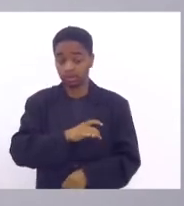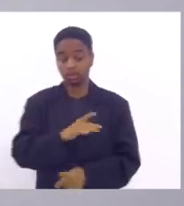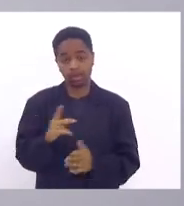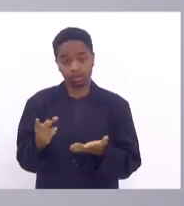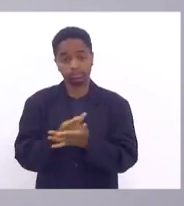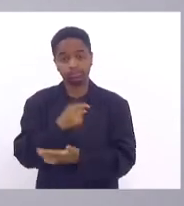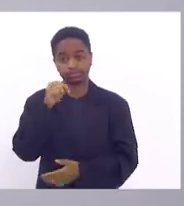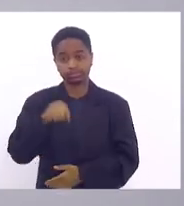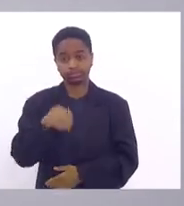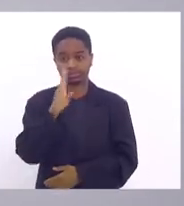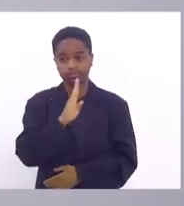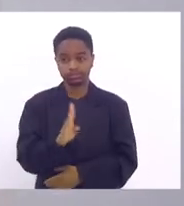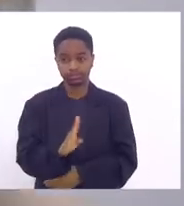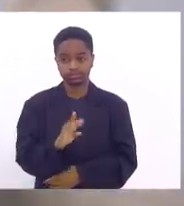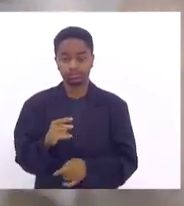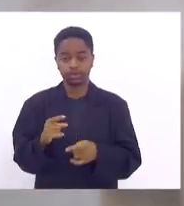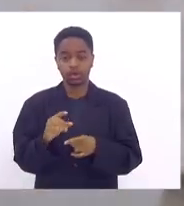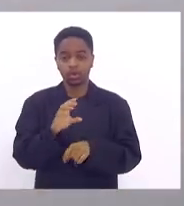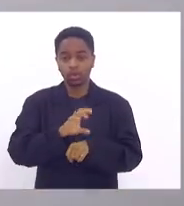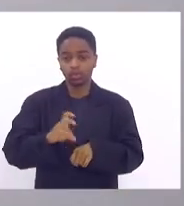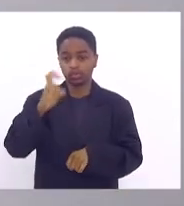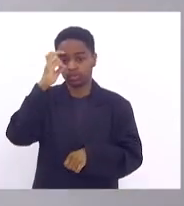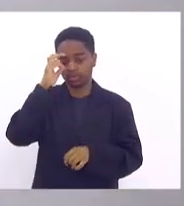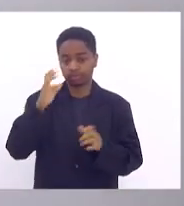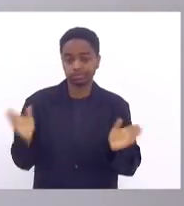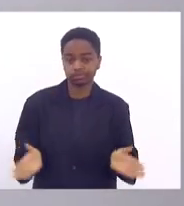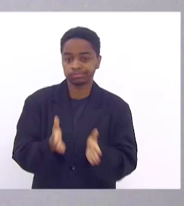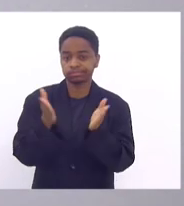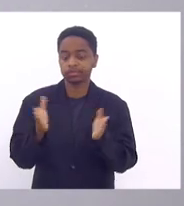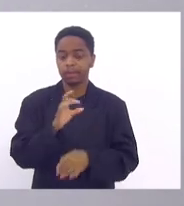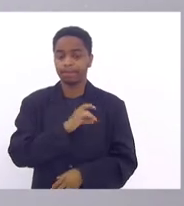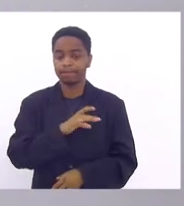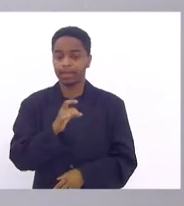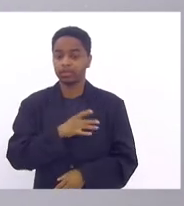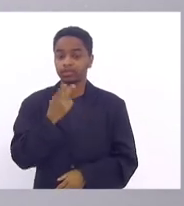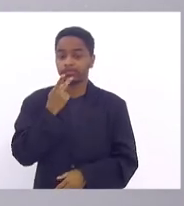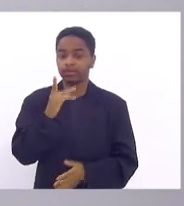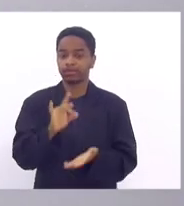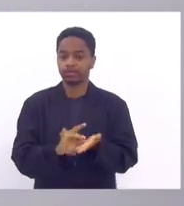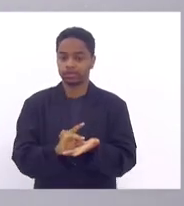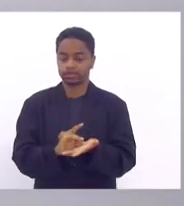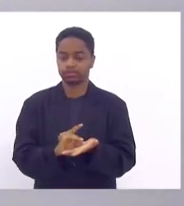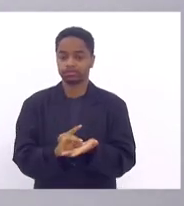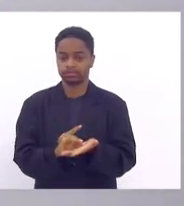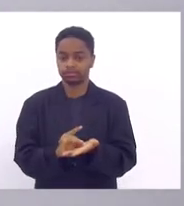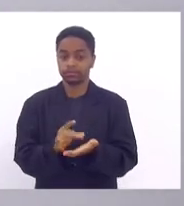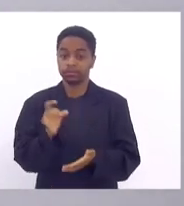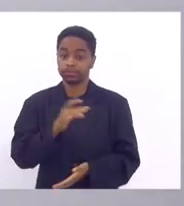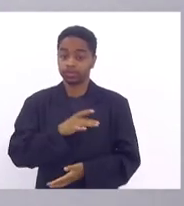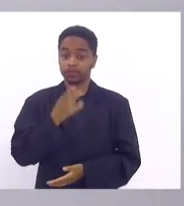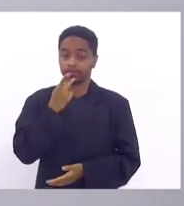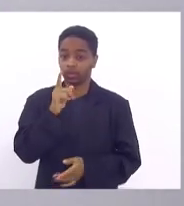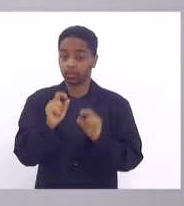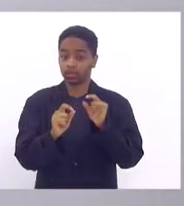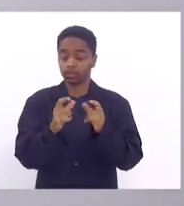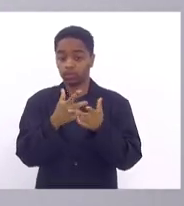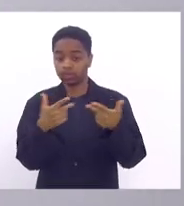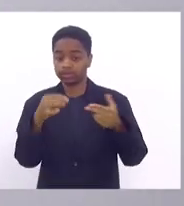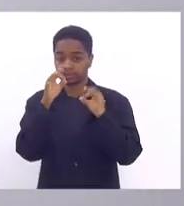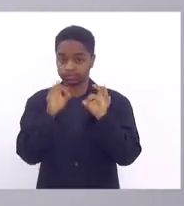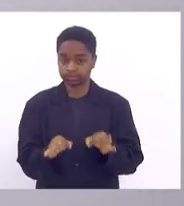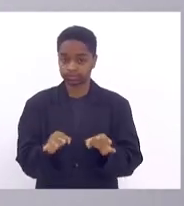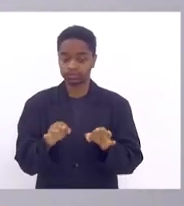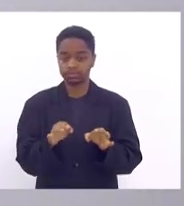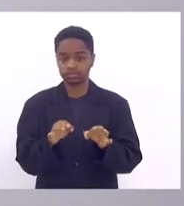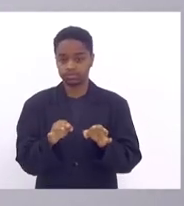nosso país a cultura do medo de falar a verdade de dizer o que é certo